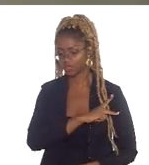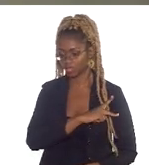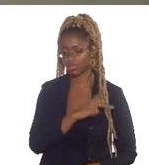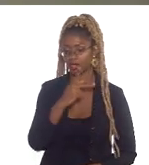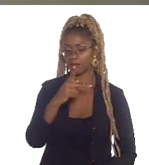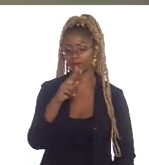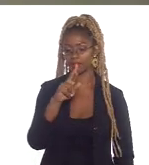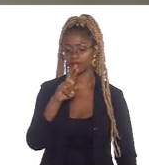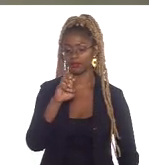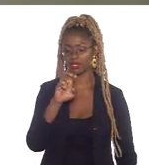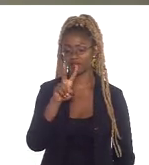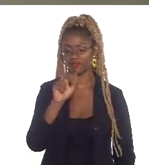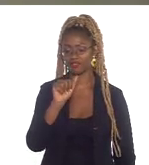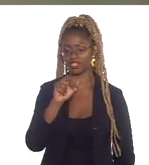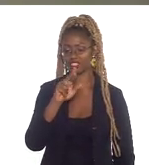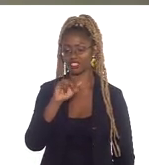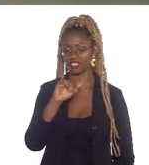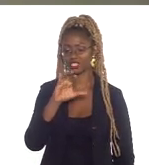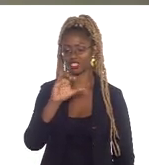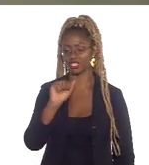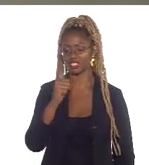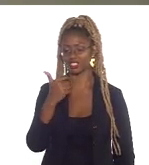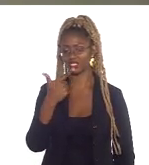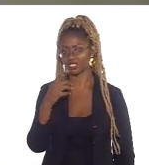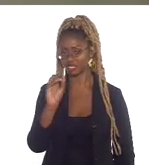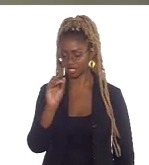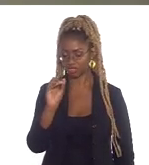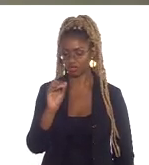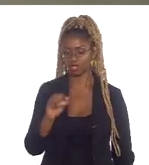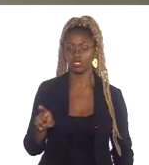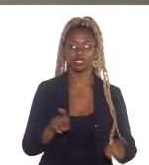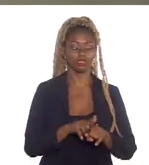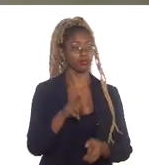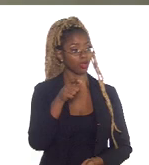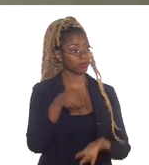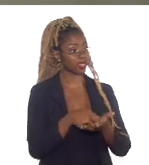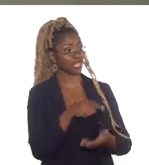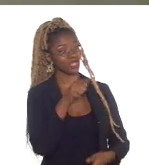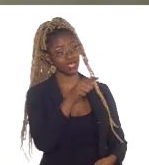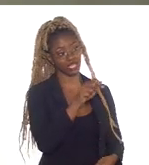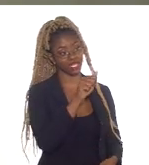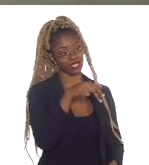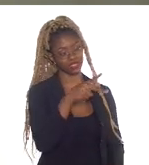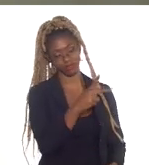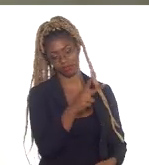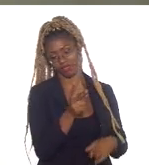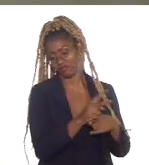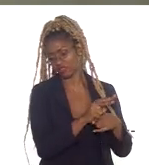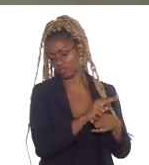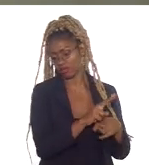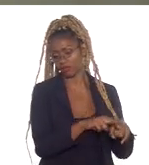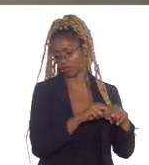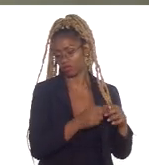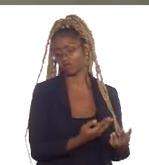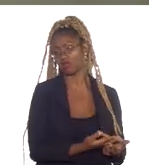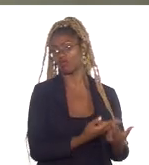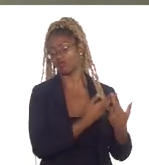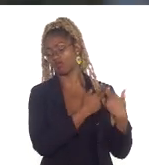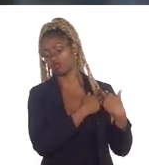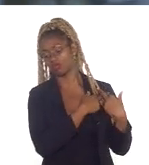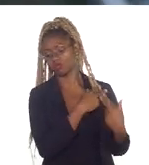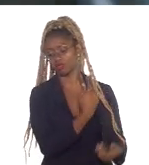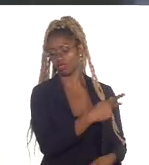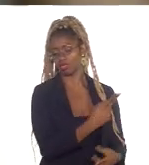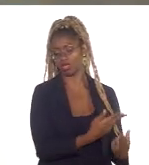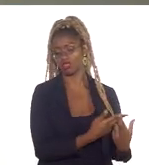prevaricação, e é dever de ofício a ANP fiscalizar, porque ela tem responsabilidade